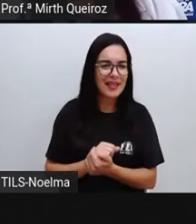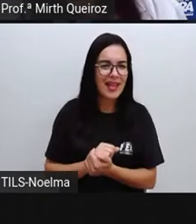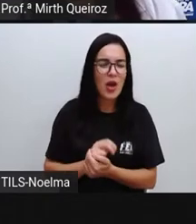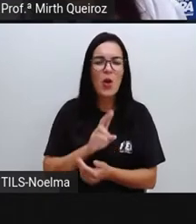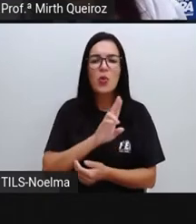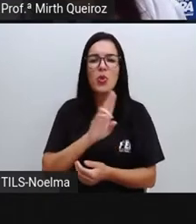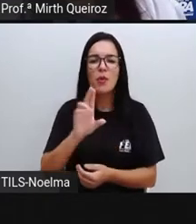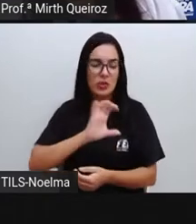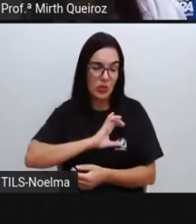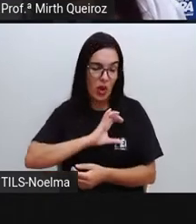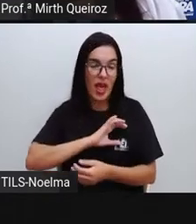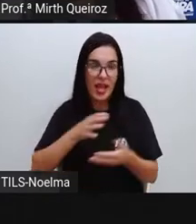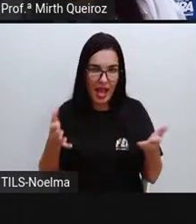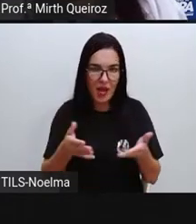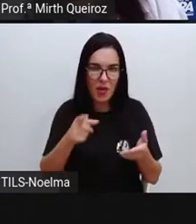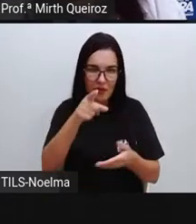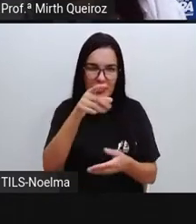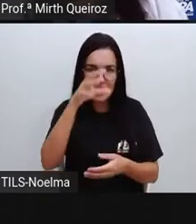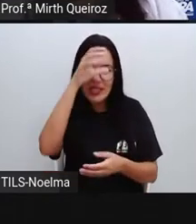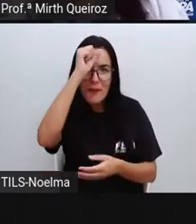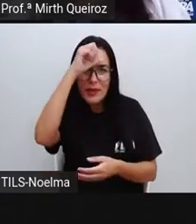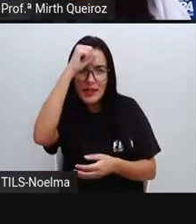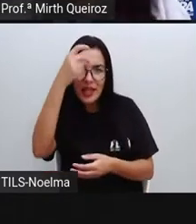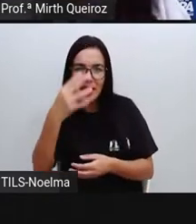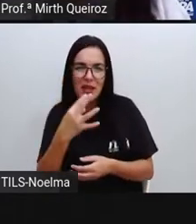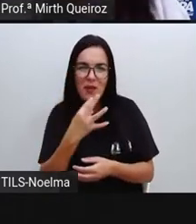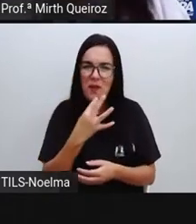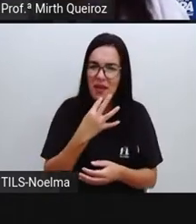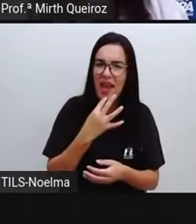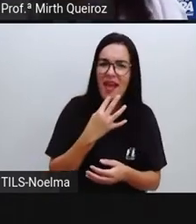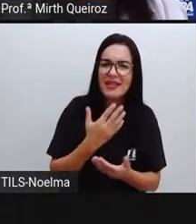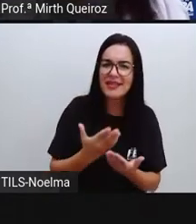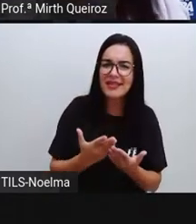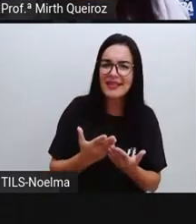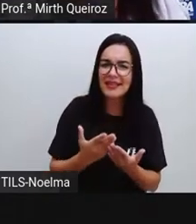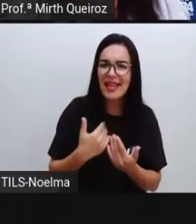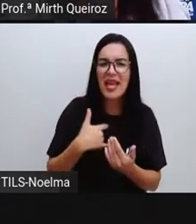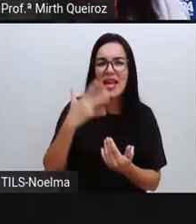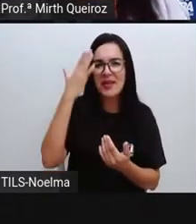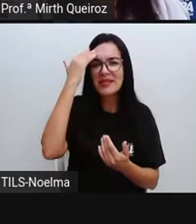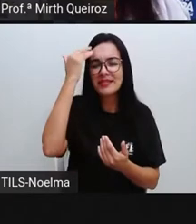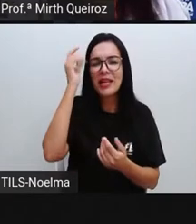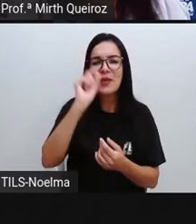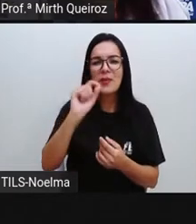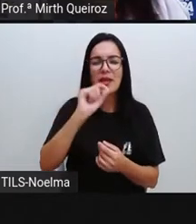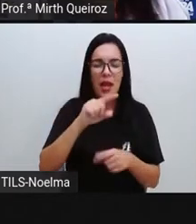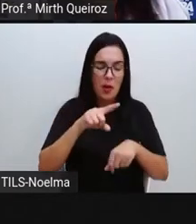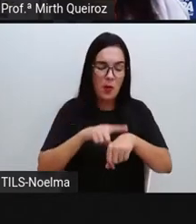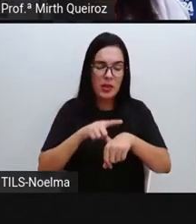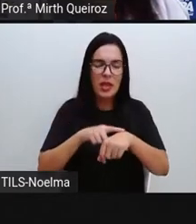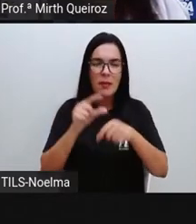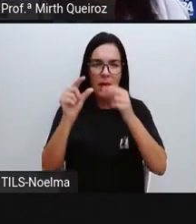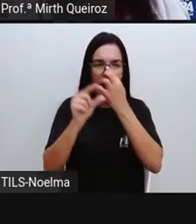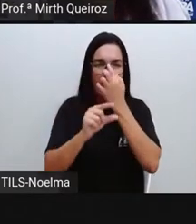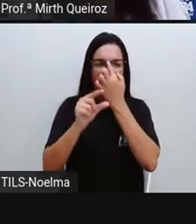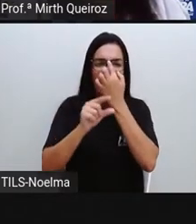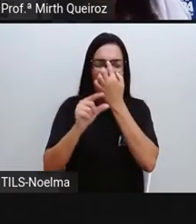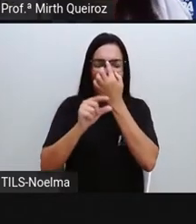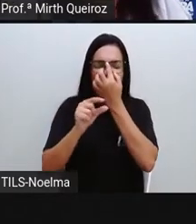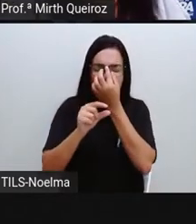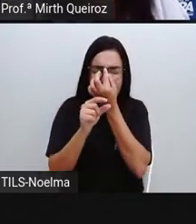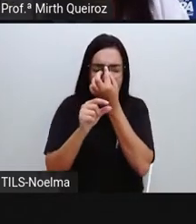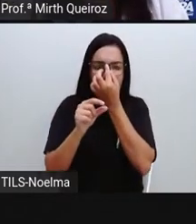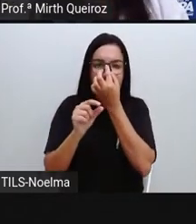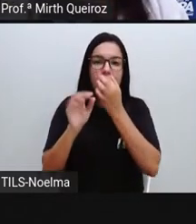seus colegas de agora? Vocês aprenderam o nome deles? Vocês conhecem eles? Eu sei que o tempo que vocês ficaram foi mais reduzido, foi mais curtinho,